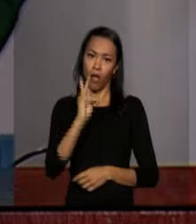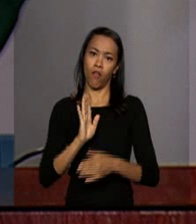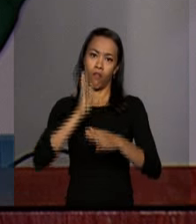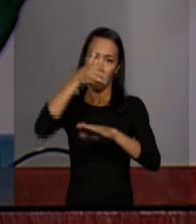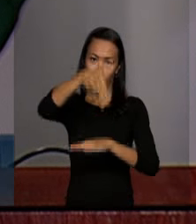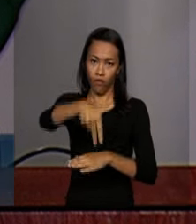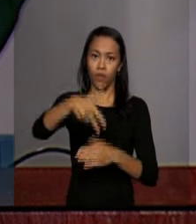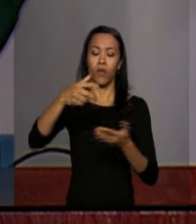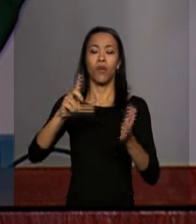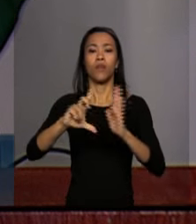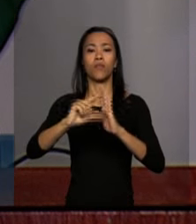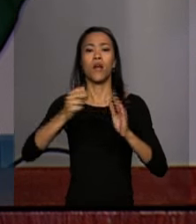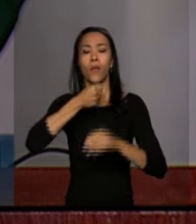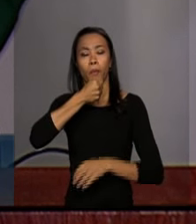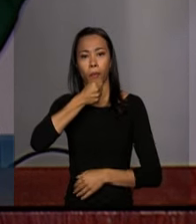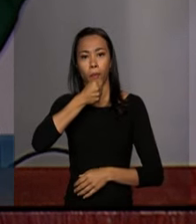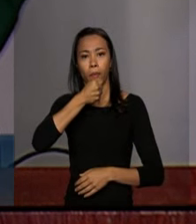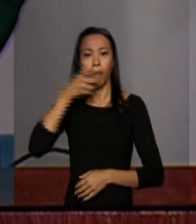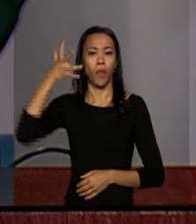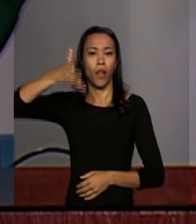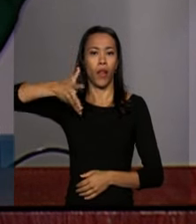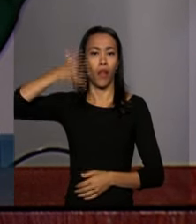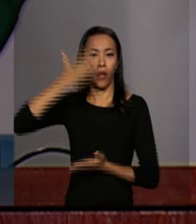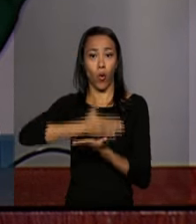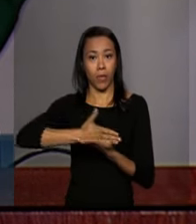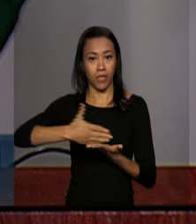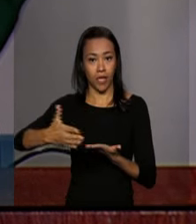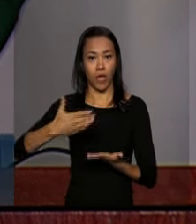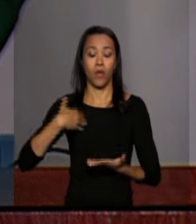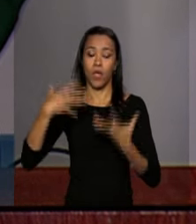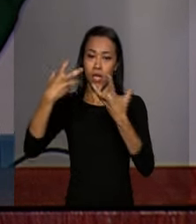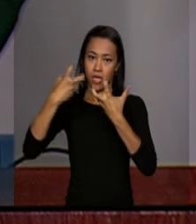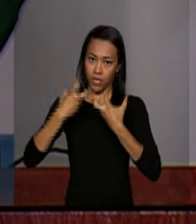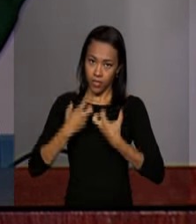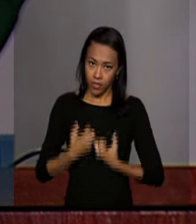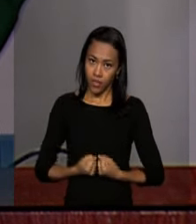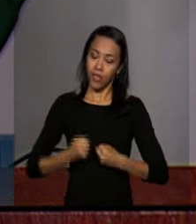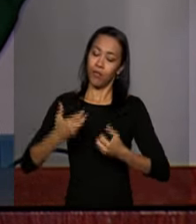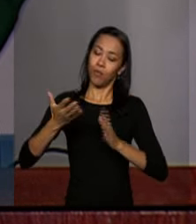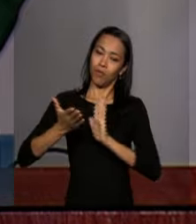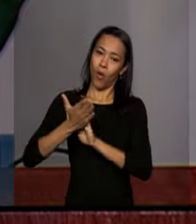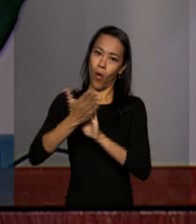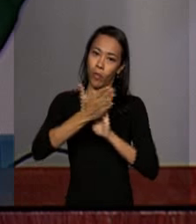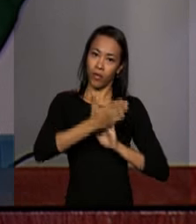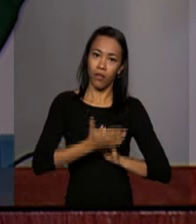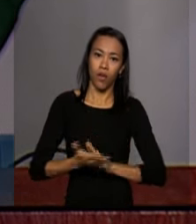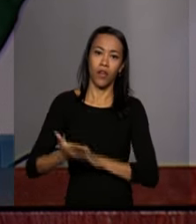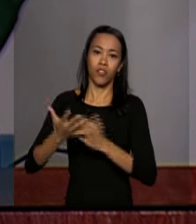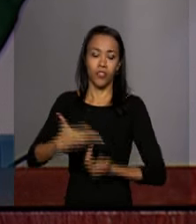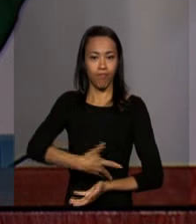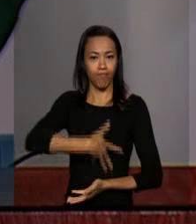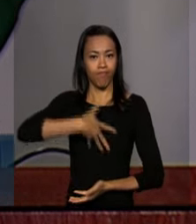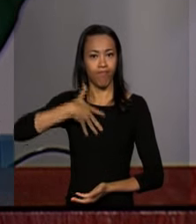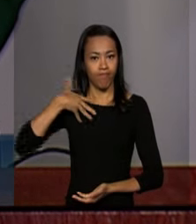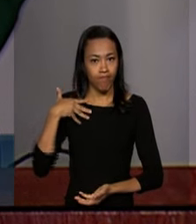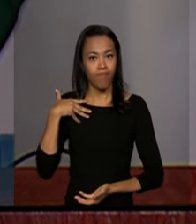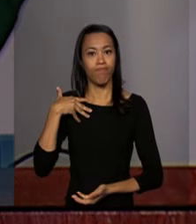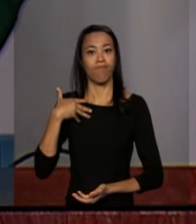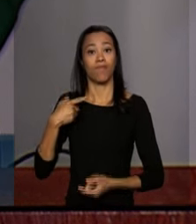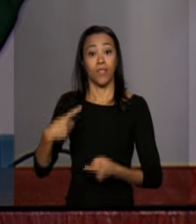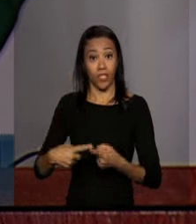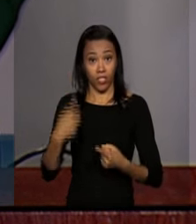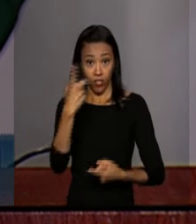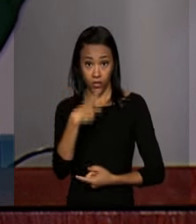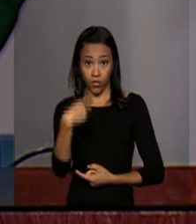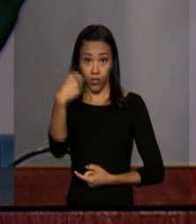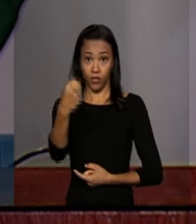um discurso que começava assim: "Recebo desvanecido a homenagem que ora me prestais. O título de